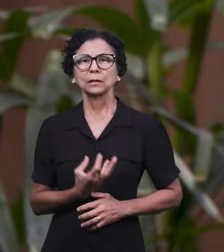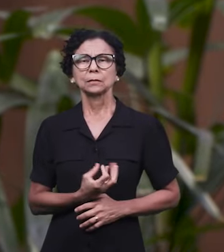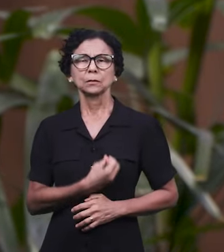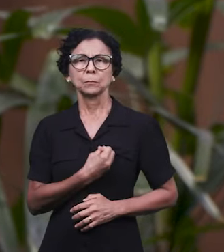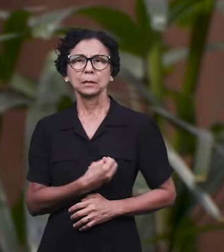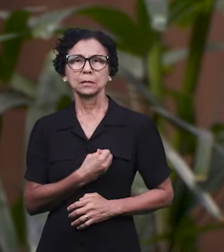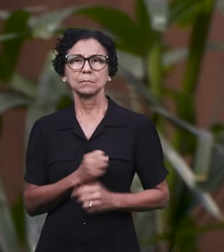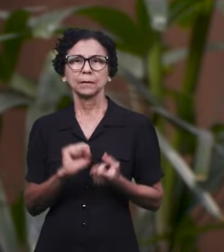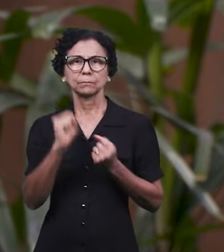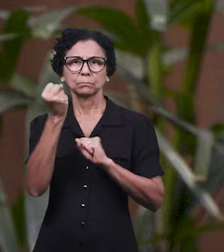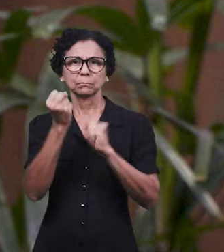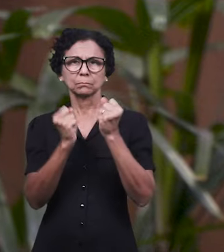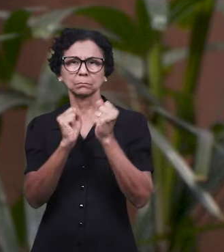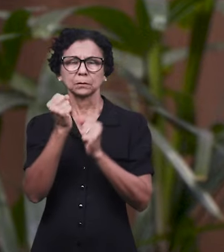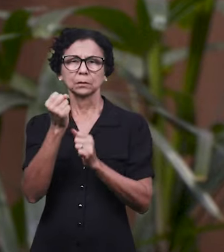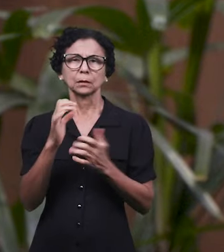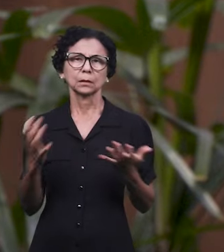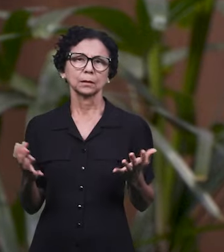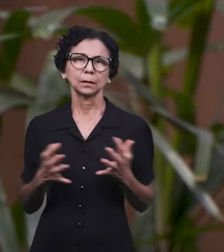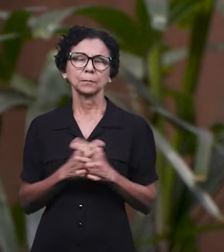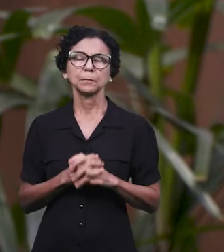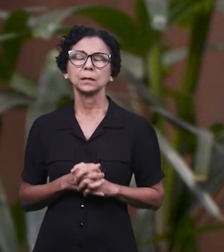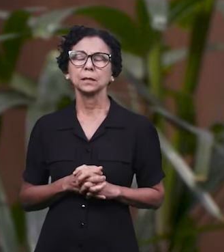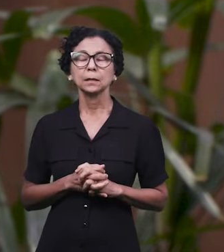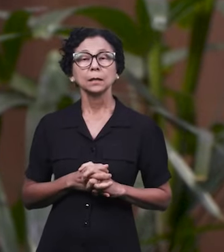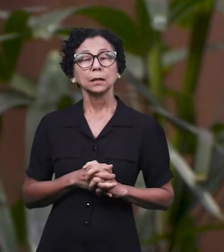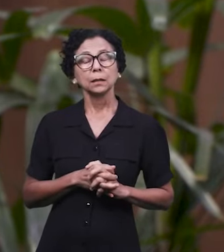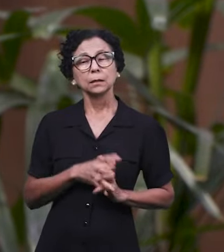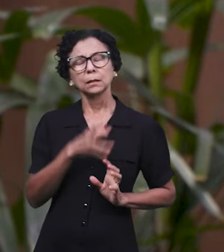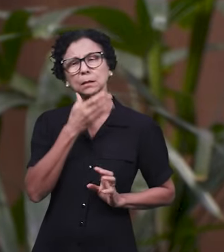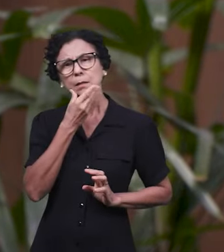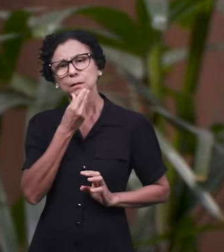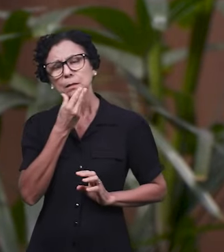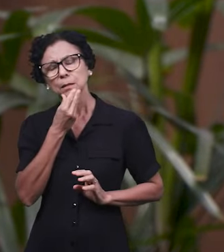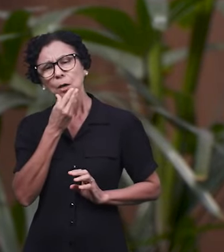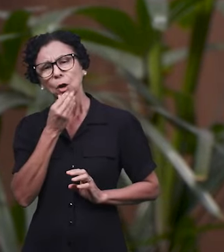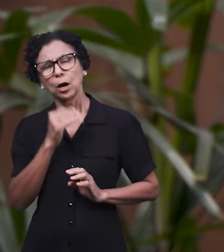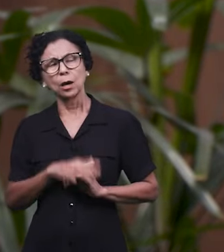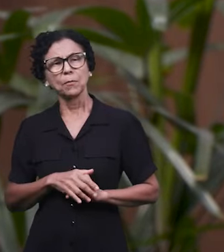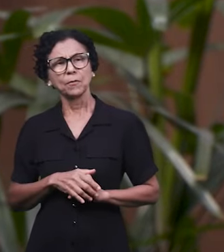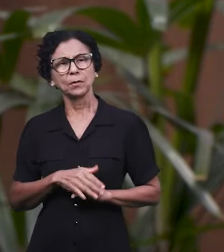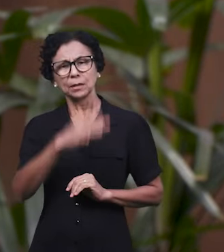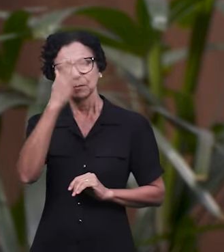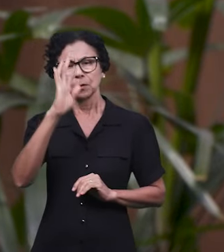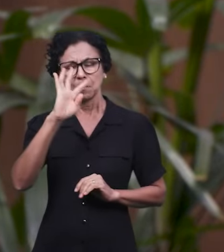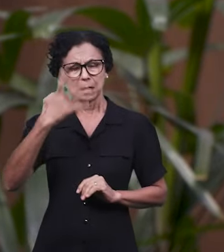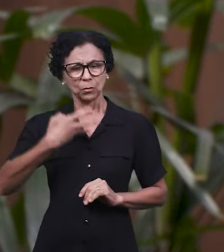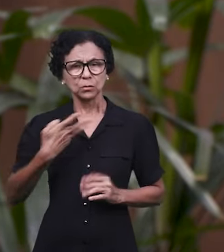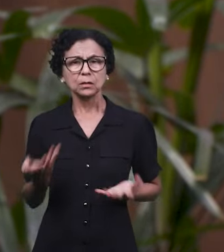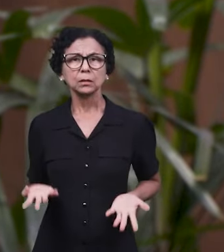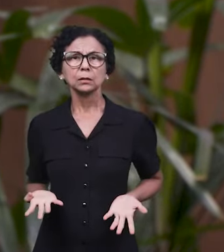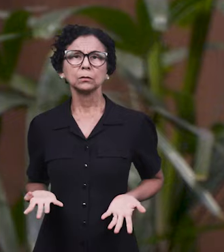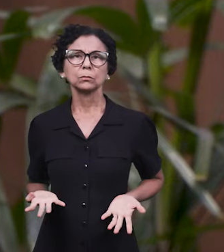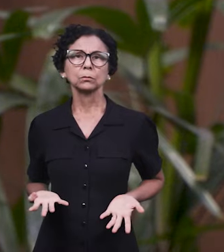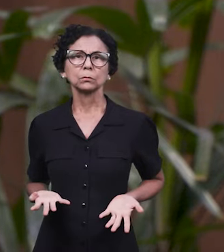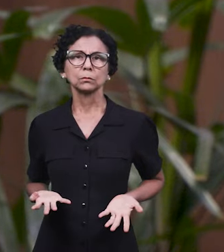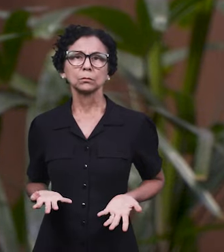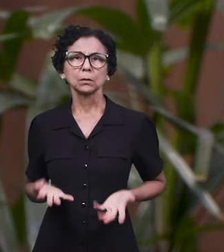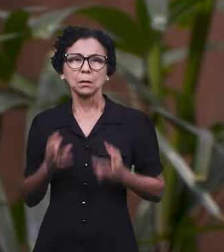condomínio E aí nós orientamos a ele a fazer até um dossiê para ele juntar provas para depois ele poder ajuizar uma